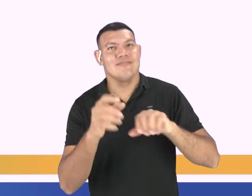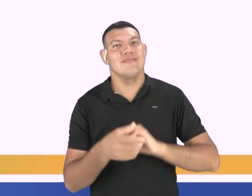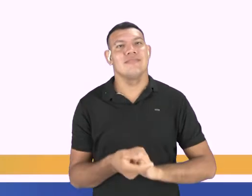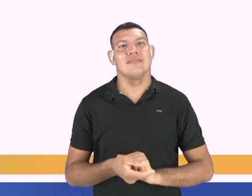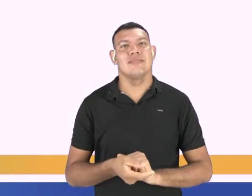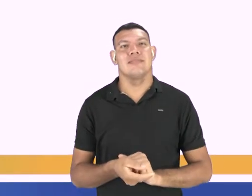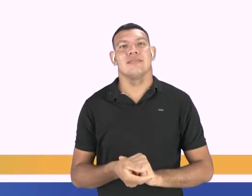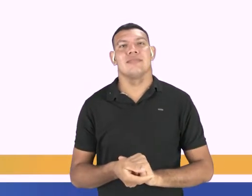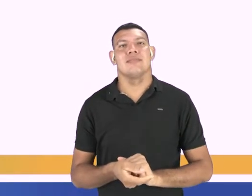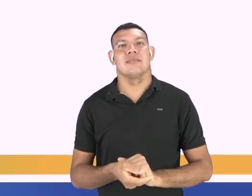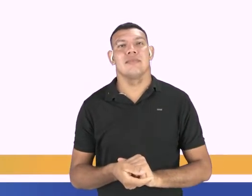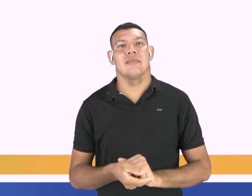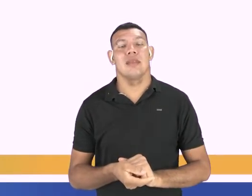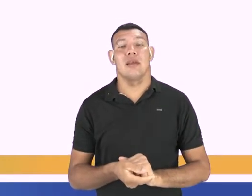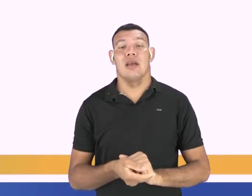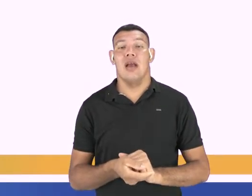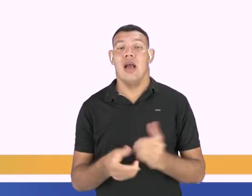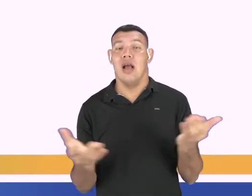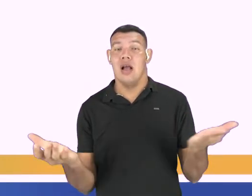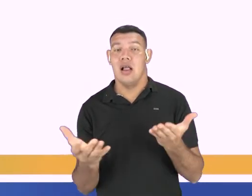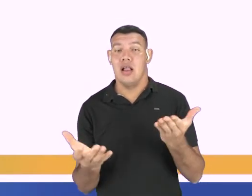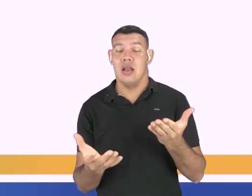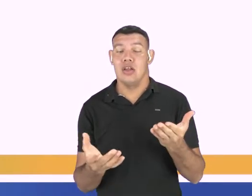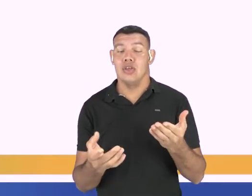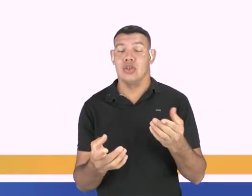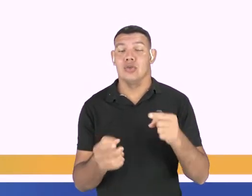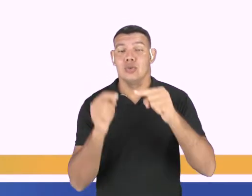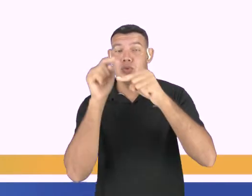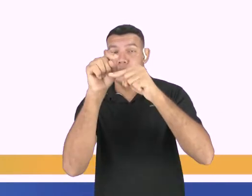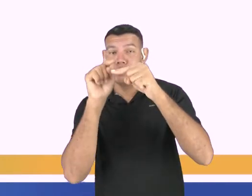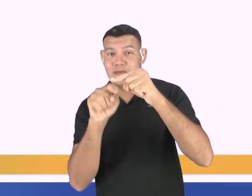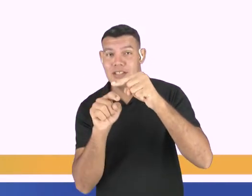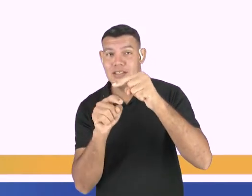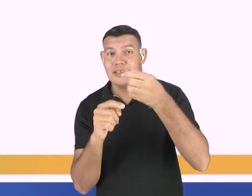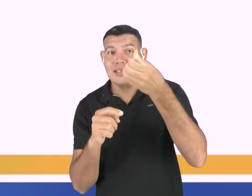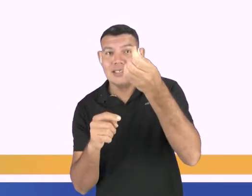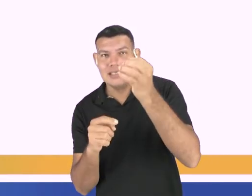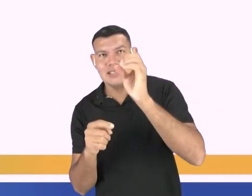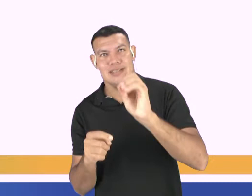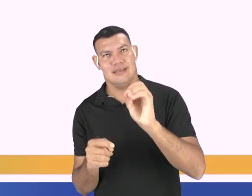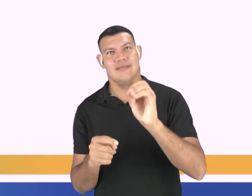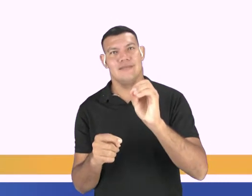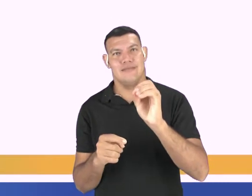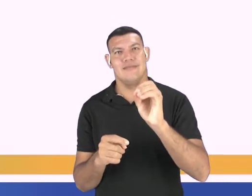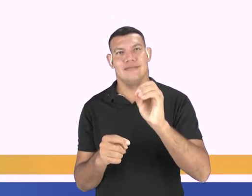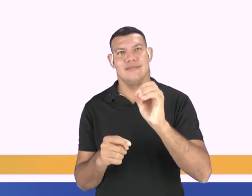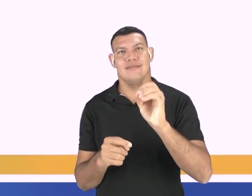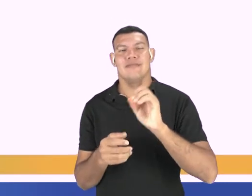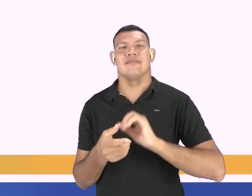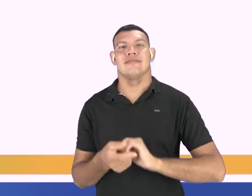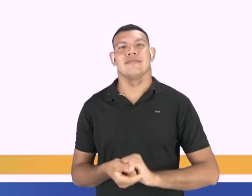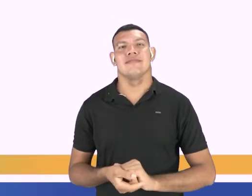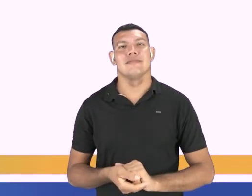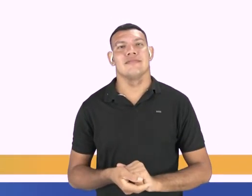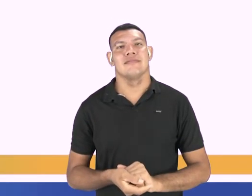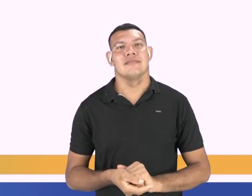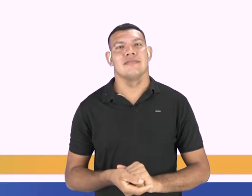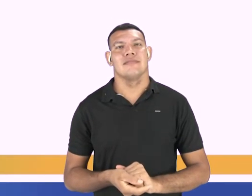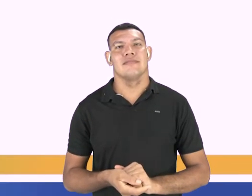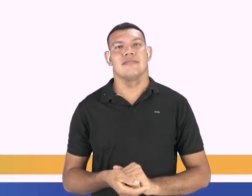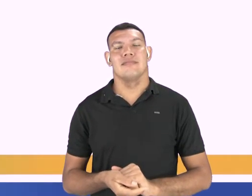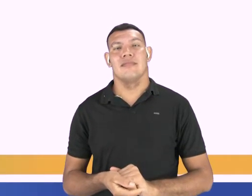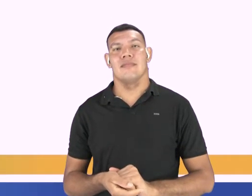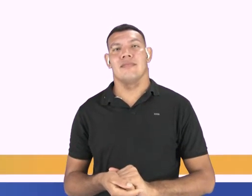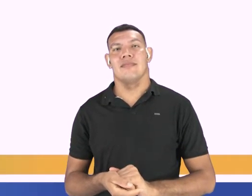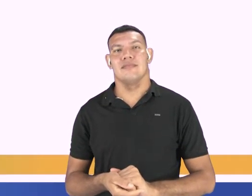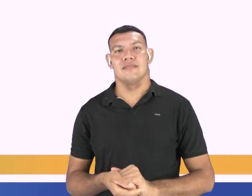fazer a divisão de 60 para 15 e obter o número 4, né? Já que a primeira luz pisca, então, de 4 em 4 segundos.